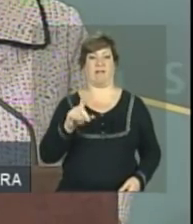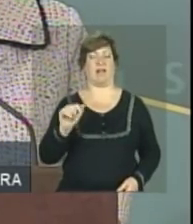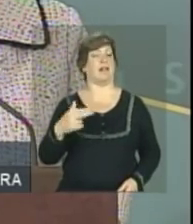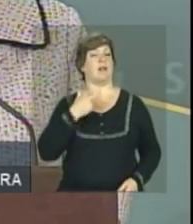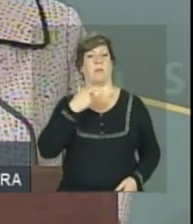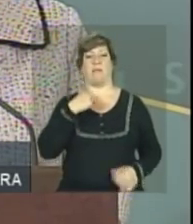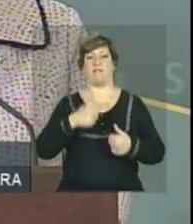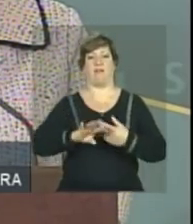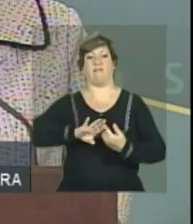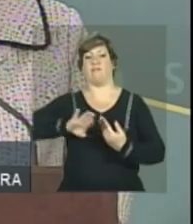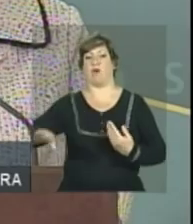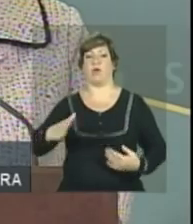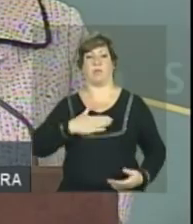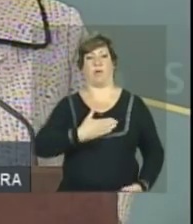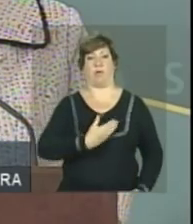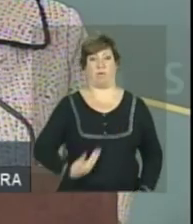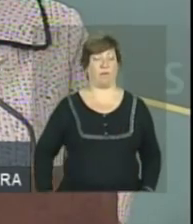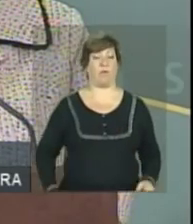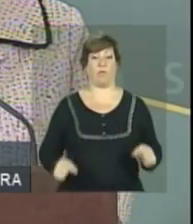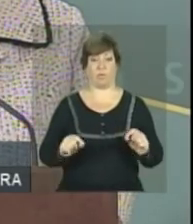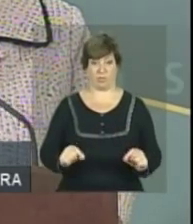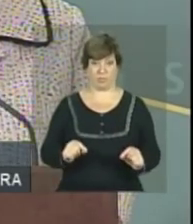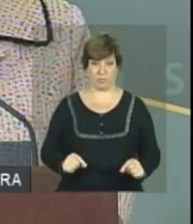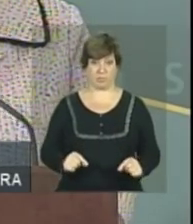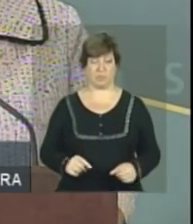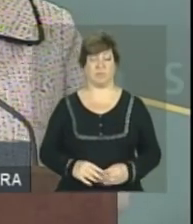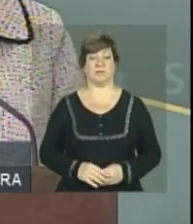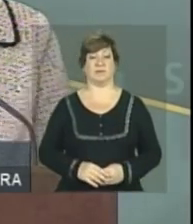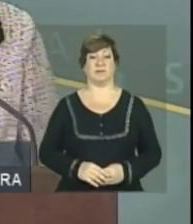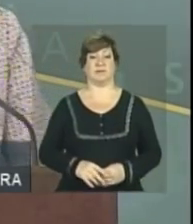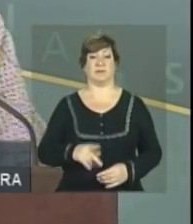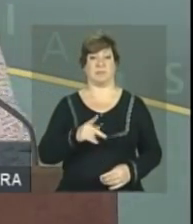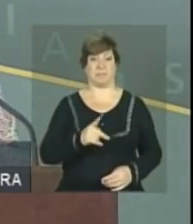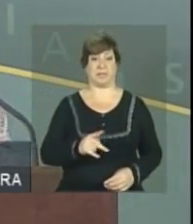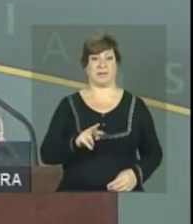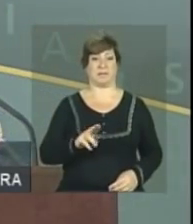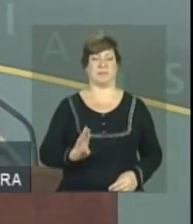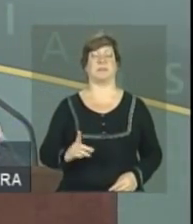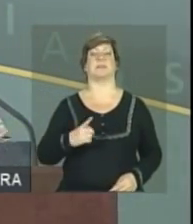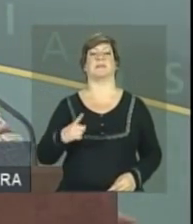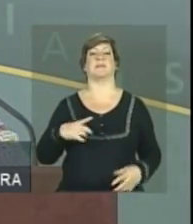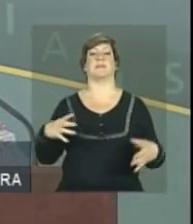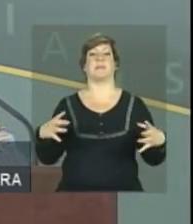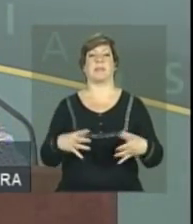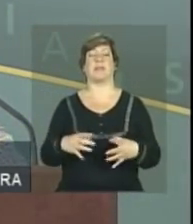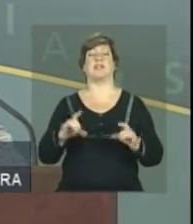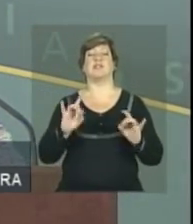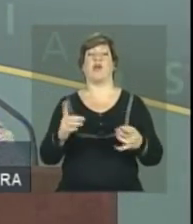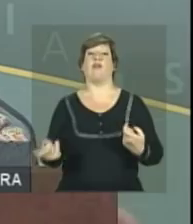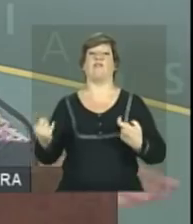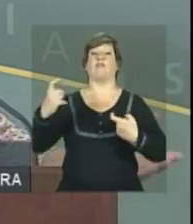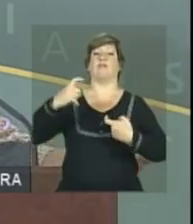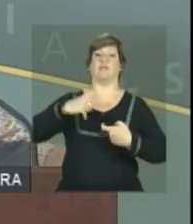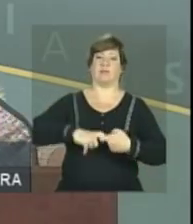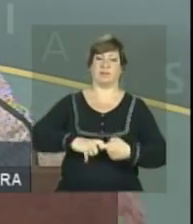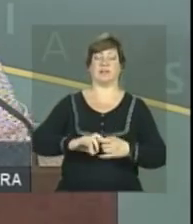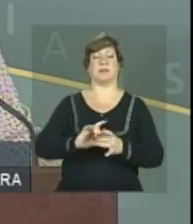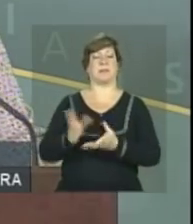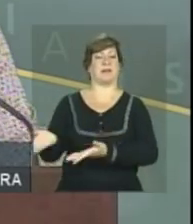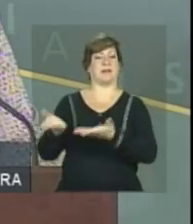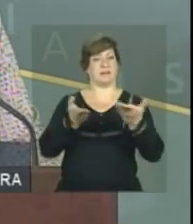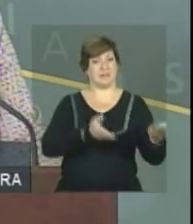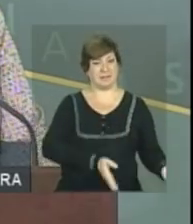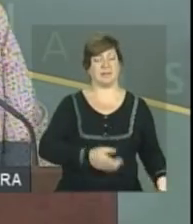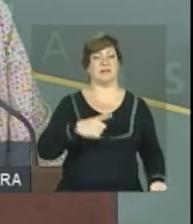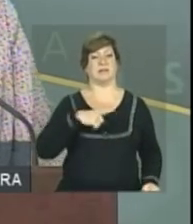ficar fora do meu governo. Na verdade, o PRB está apenas voltando. Que seja bem-vindo o